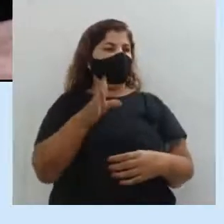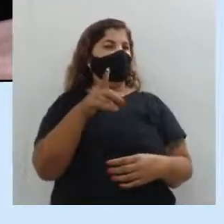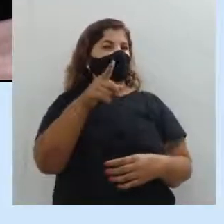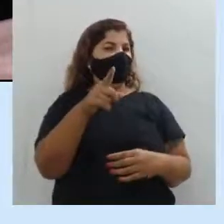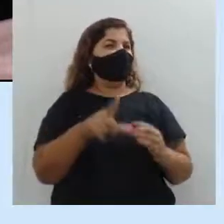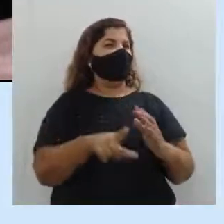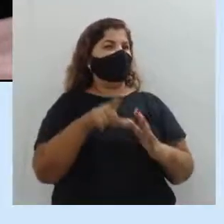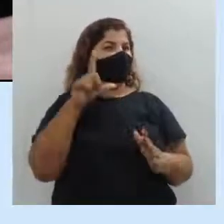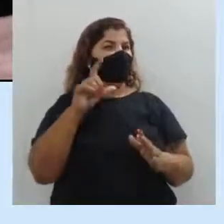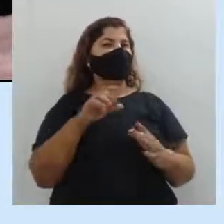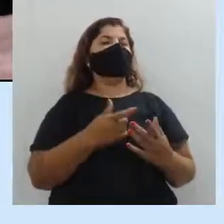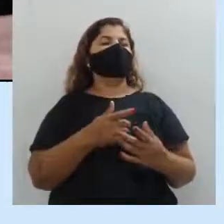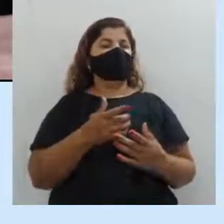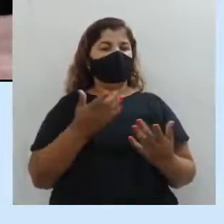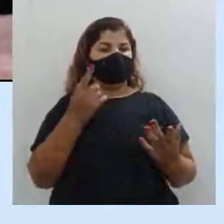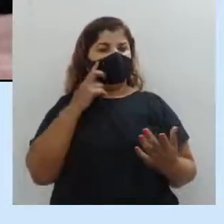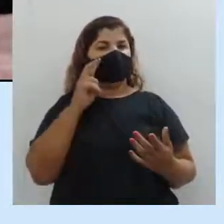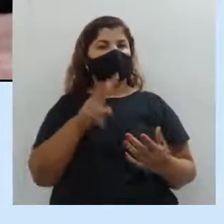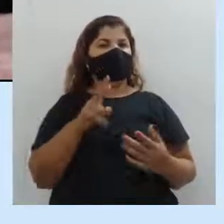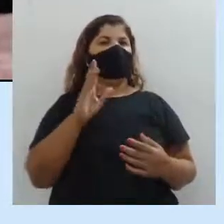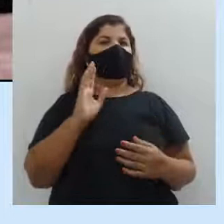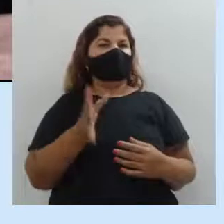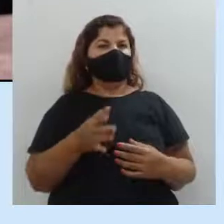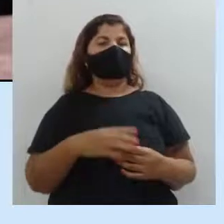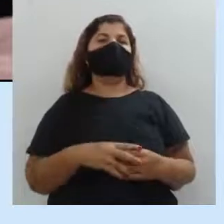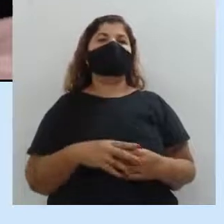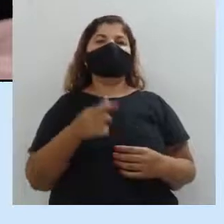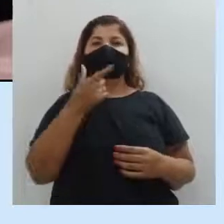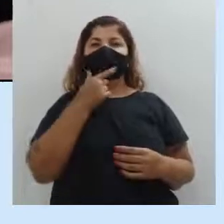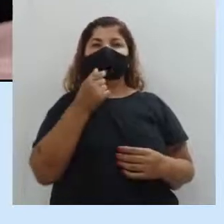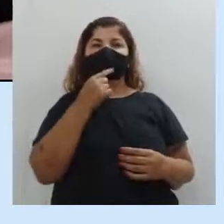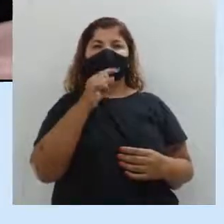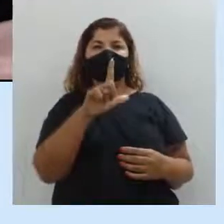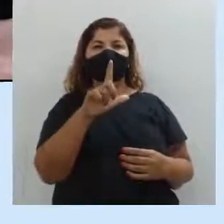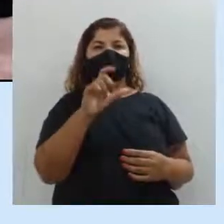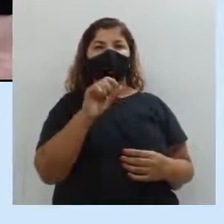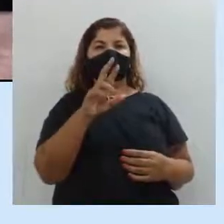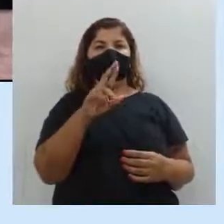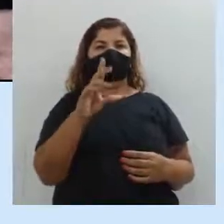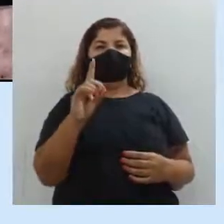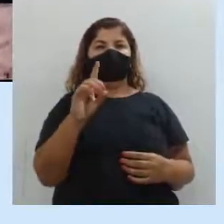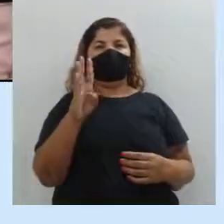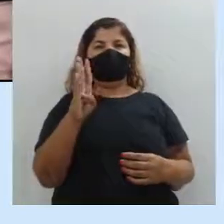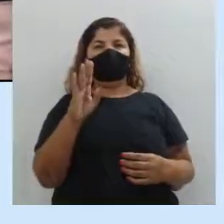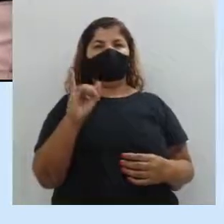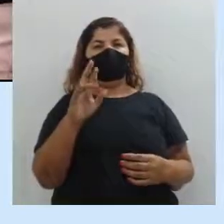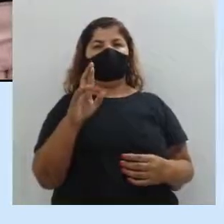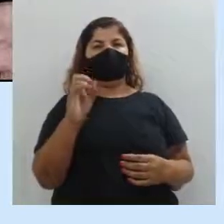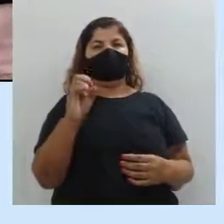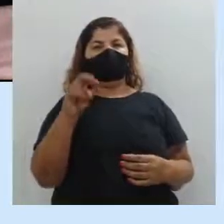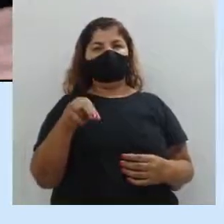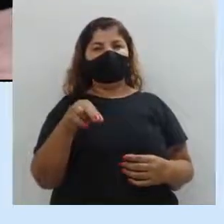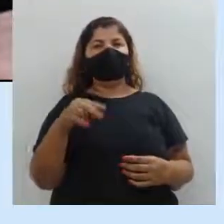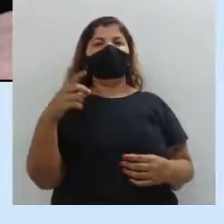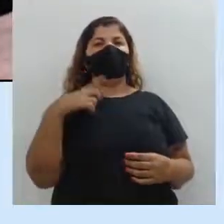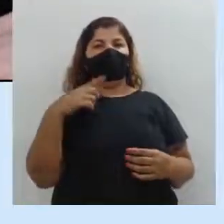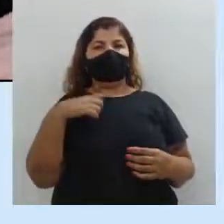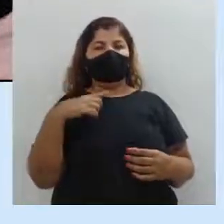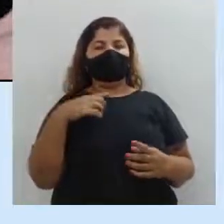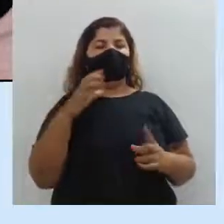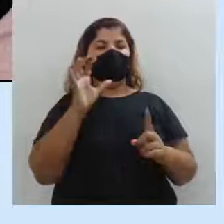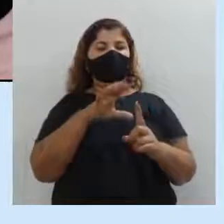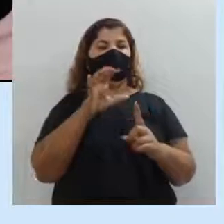né? No caso, o Lord Byron, ele faz parte, ele influenciou uma geração de